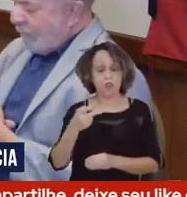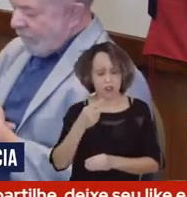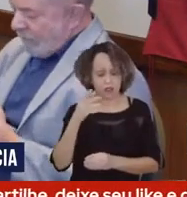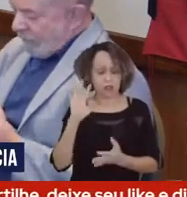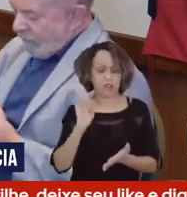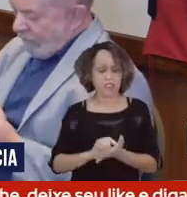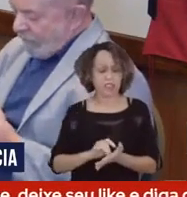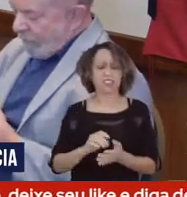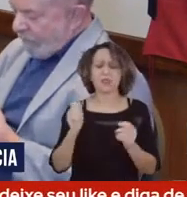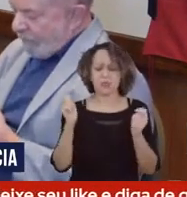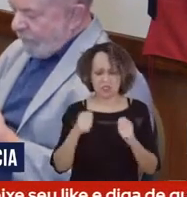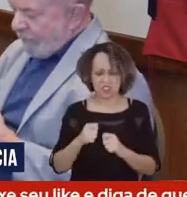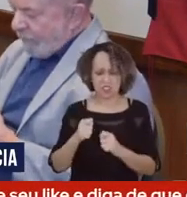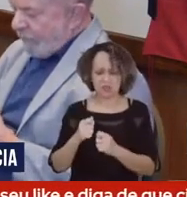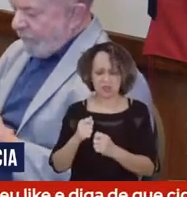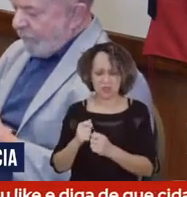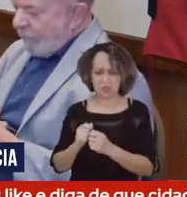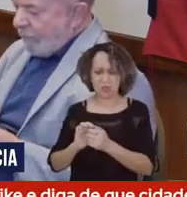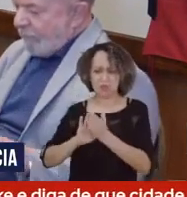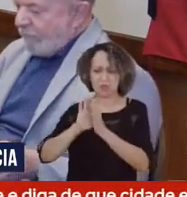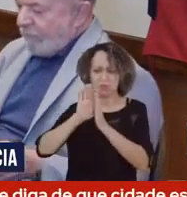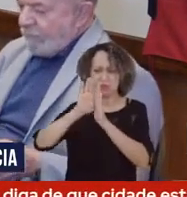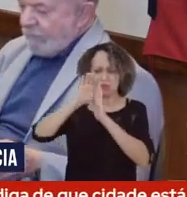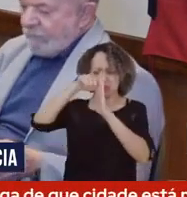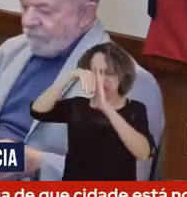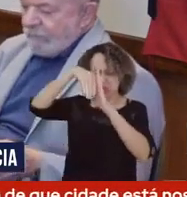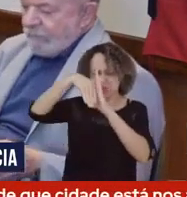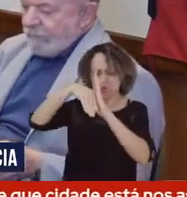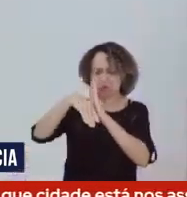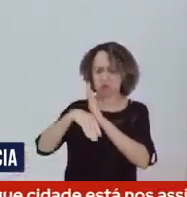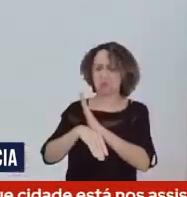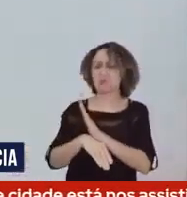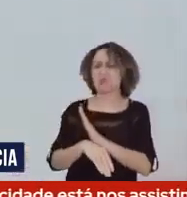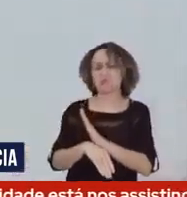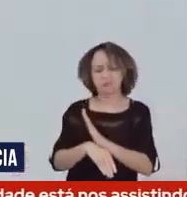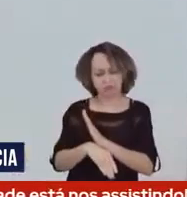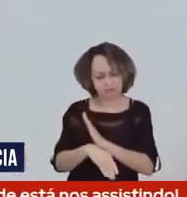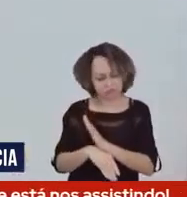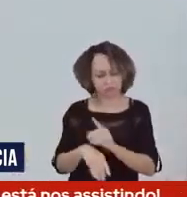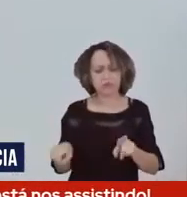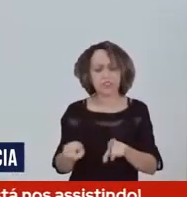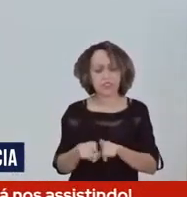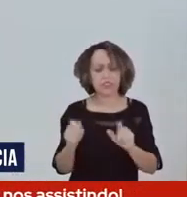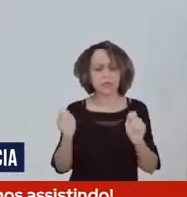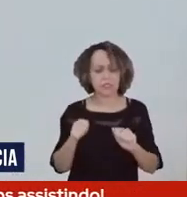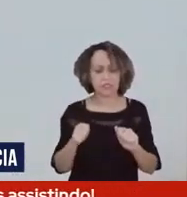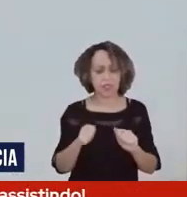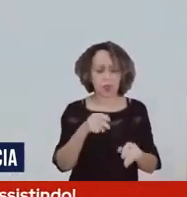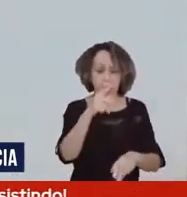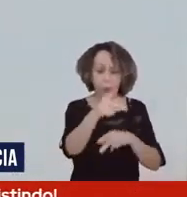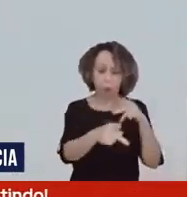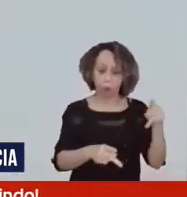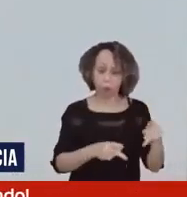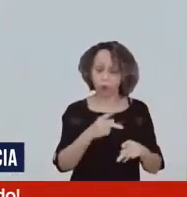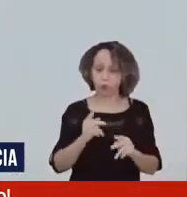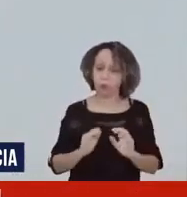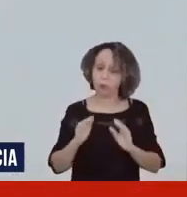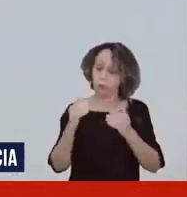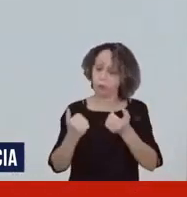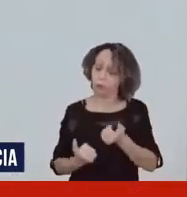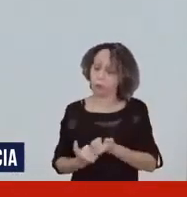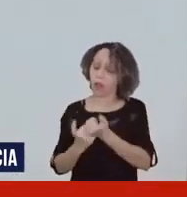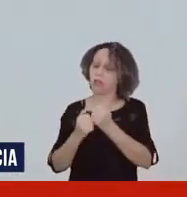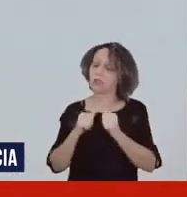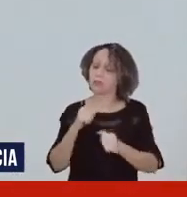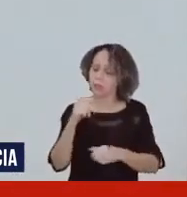e que precisa ter a participação popular e pessoas que estão lá, e aí você é o símbolo, porque você exerce